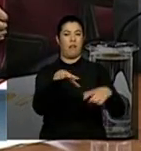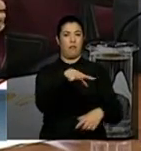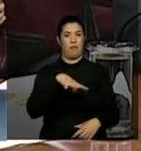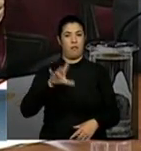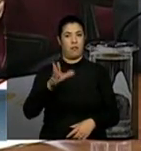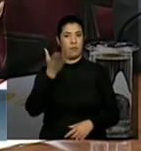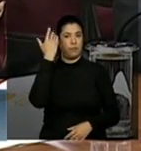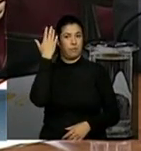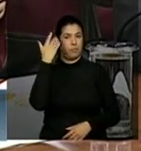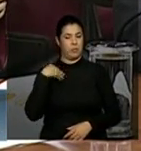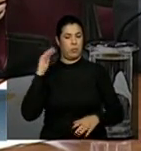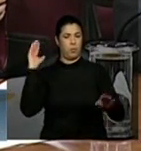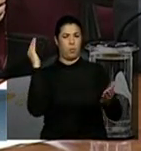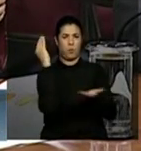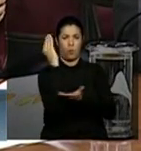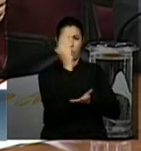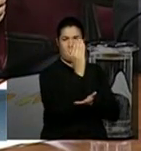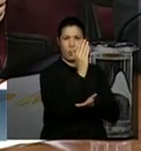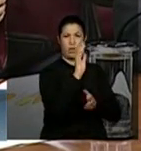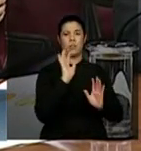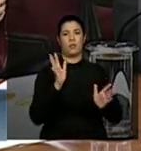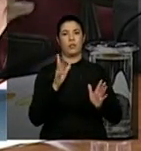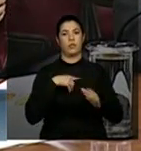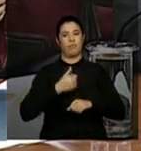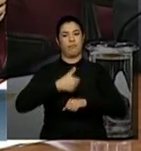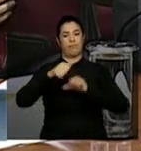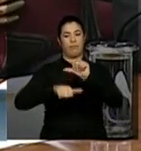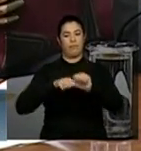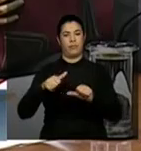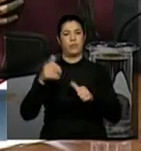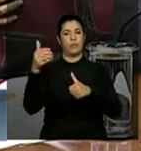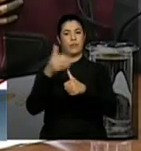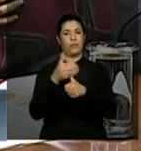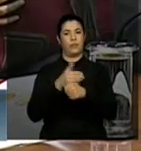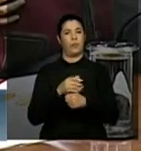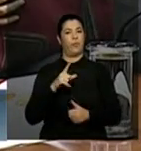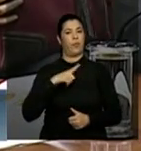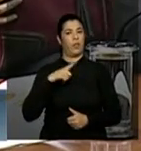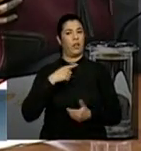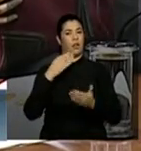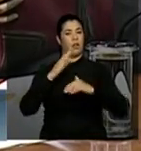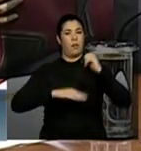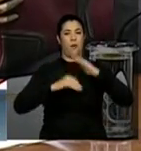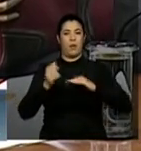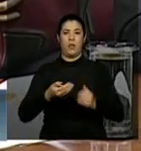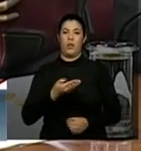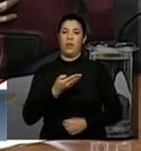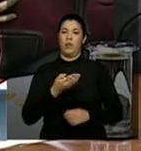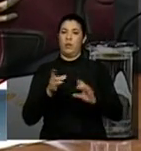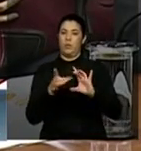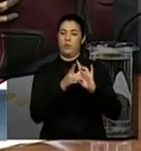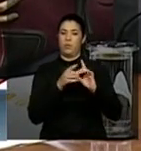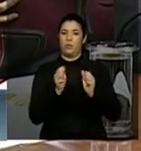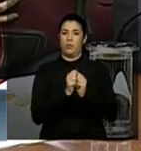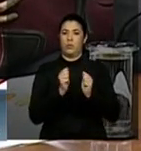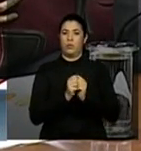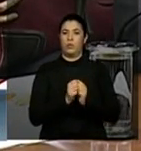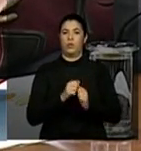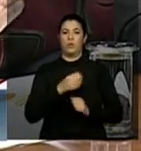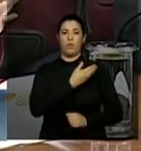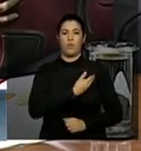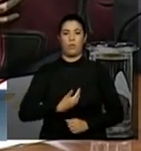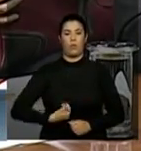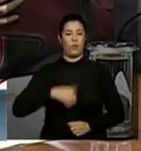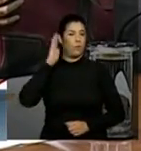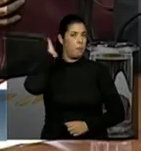nós fazemos ações em conjunto, lá com a Casa de Governo, no Pará, mas também fazemos ações no Mato Grosso, em